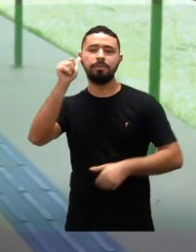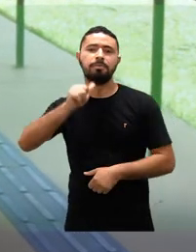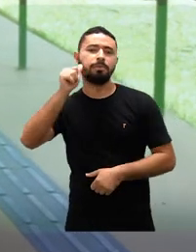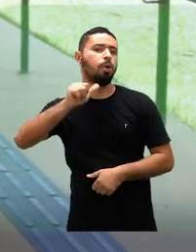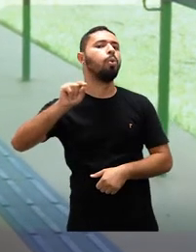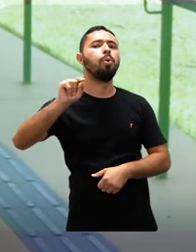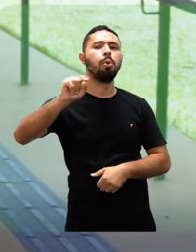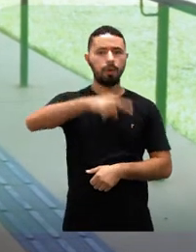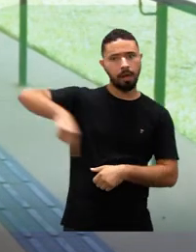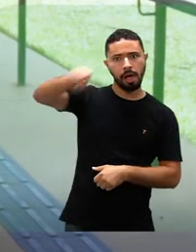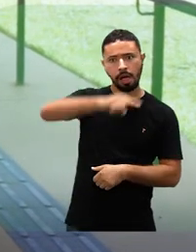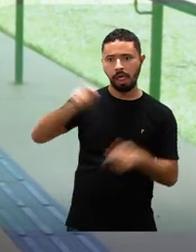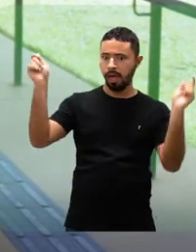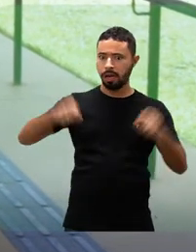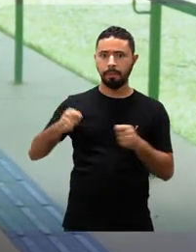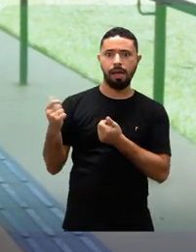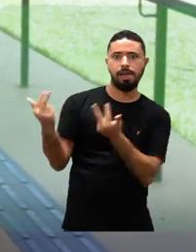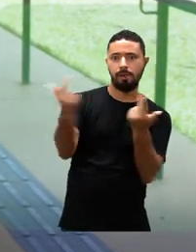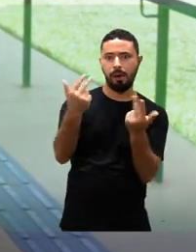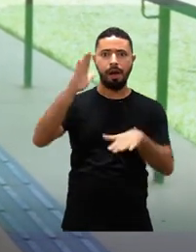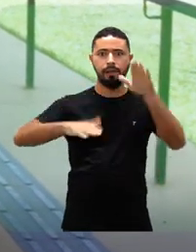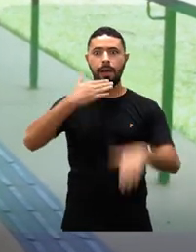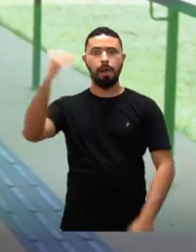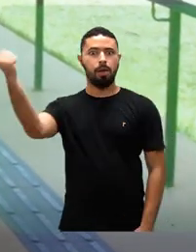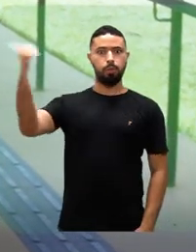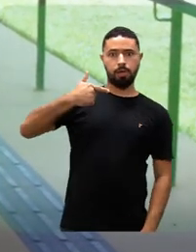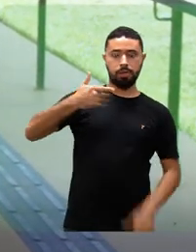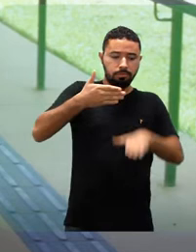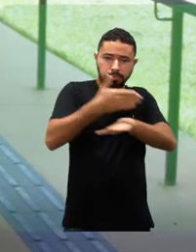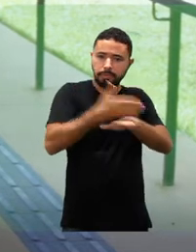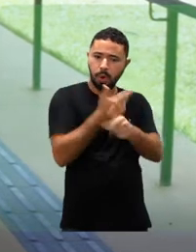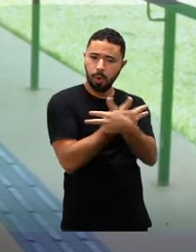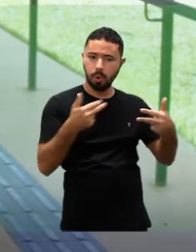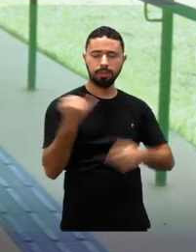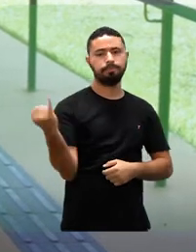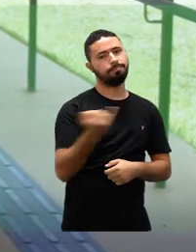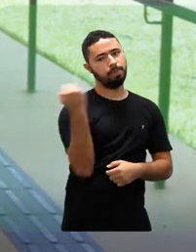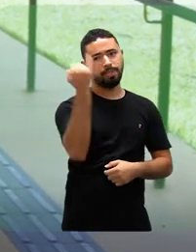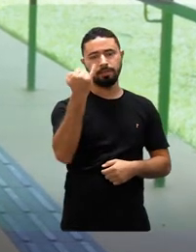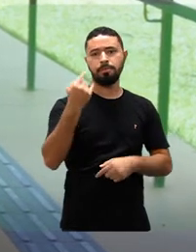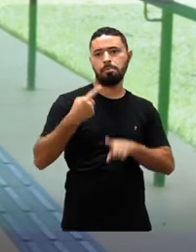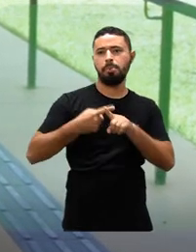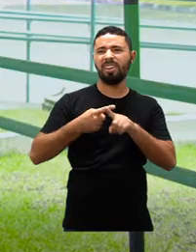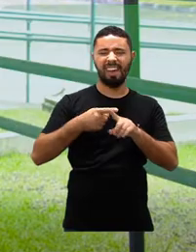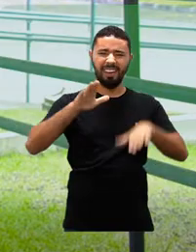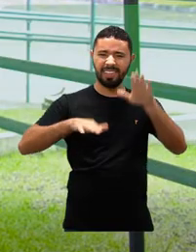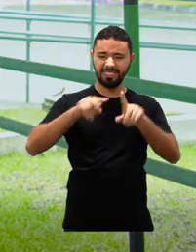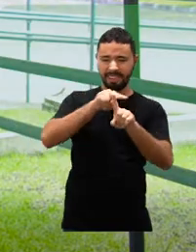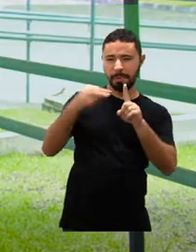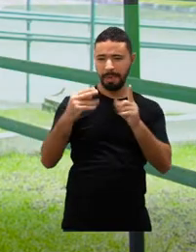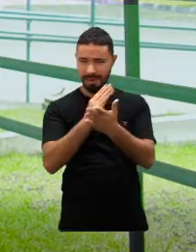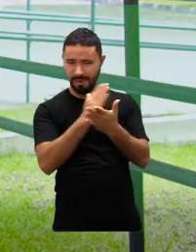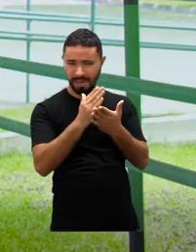essas tantas outras mulheres, que elas são capazes, tanto quanto eu, de fazer parte de algo tão incrível e tão grandioso. Porque